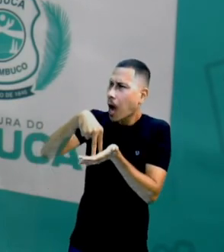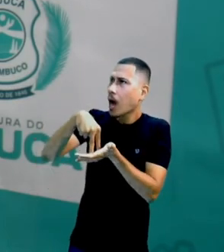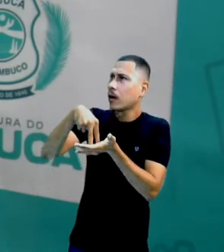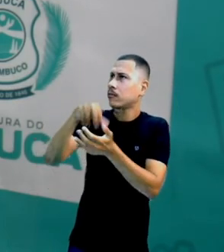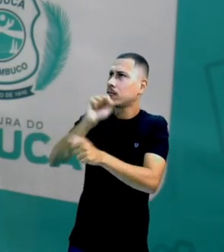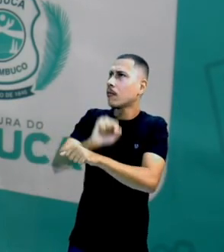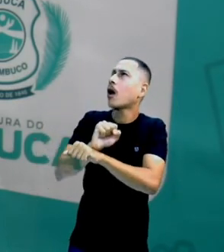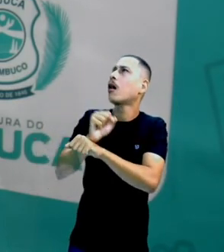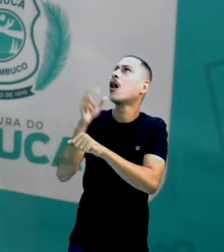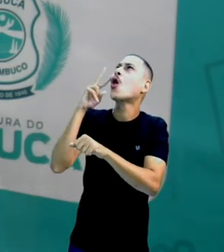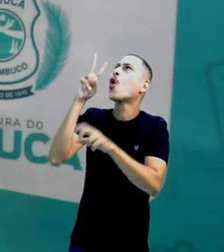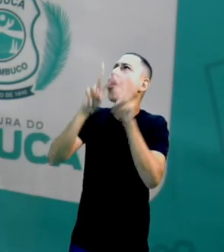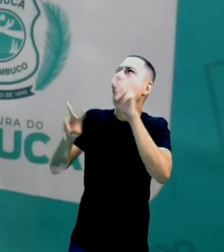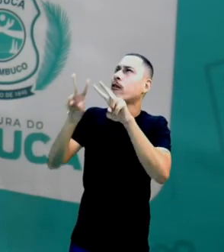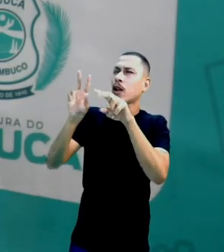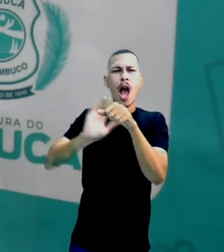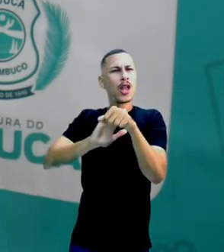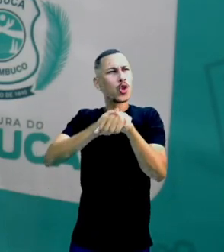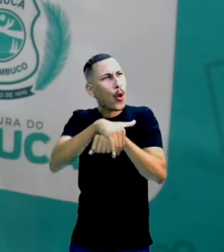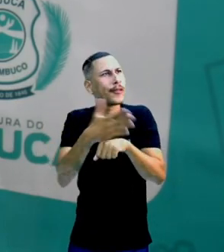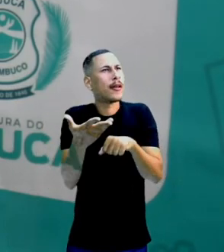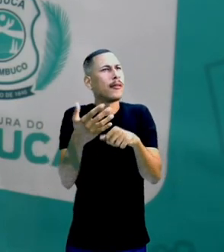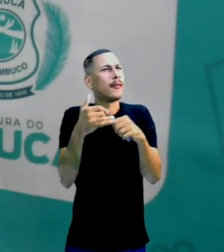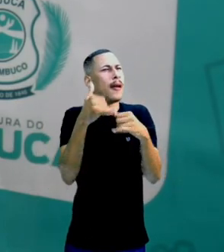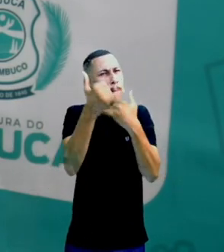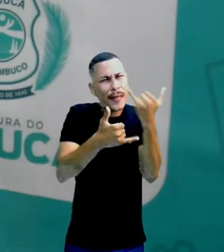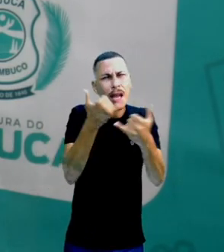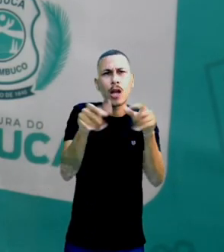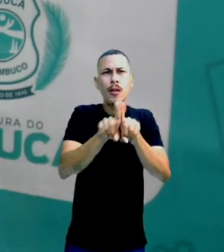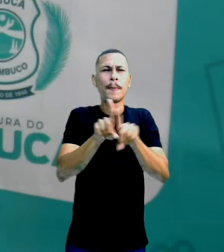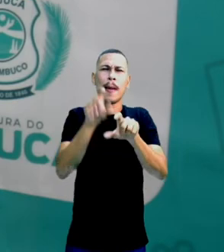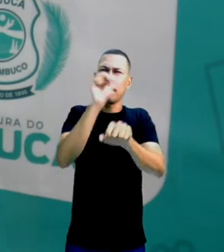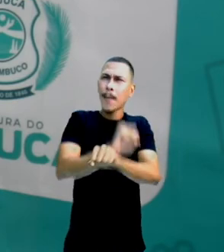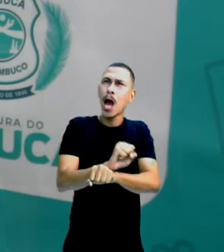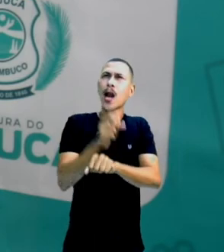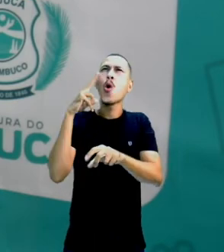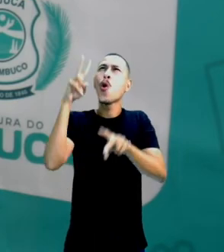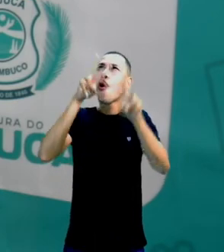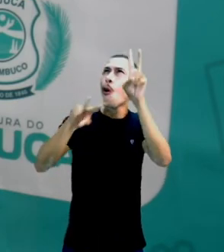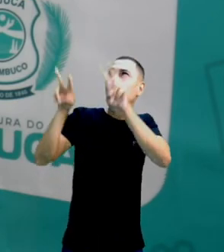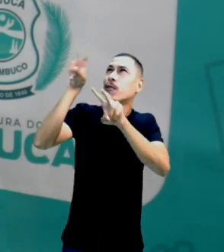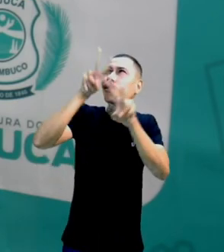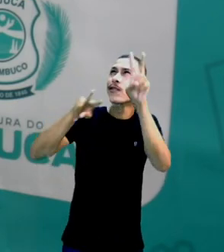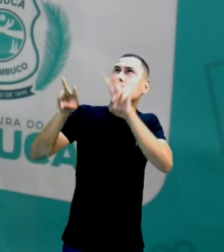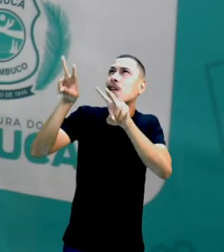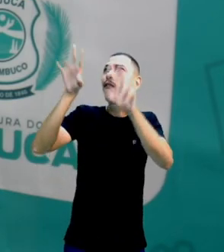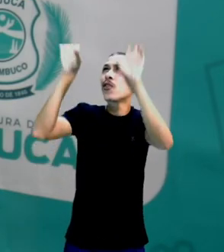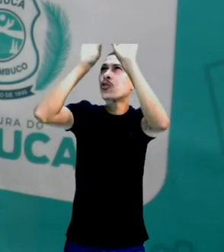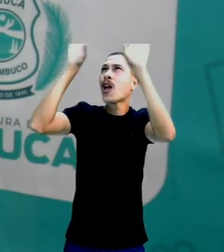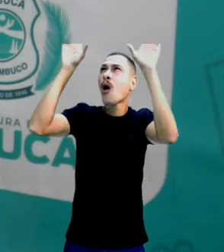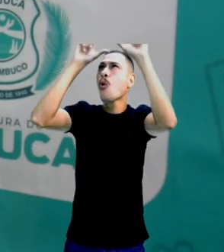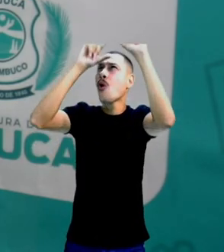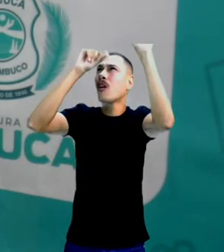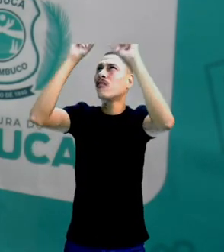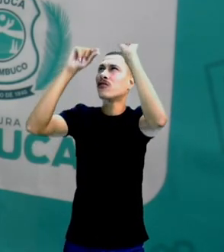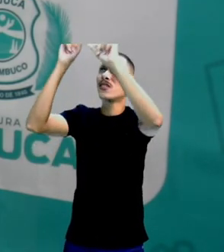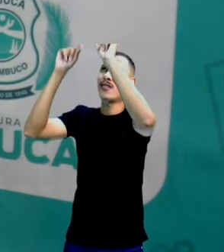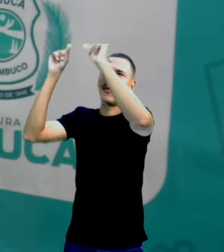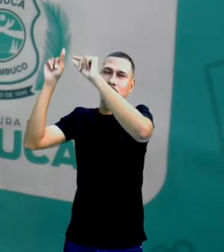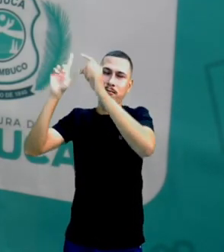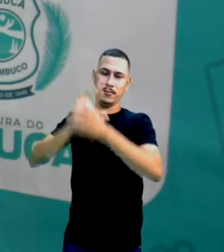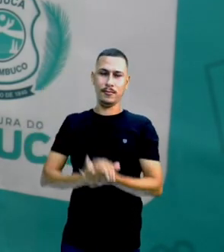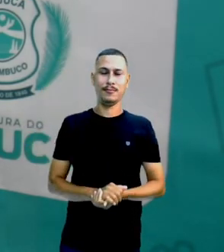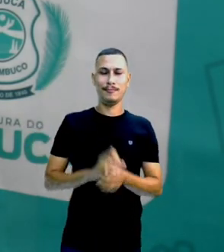observando. À noite, quando estiver brincando, você dá aquela paradinha e observa aquele céu estrelado que está sobre